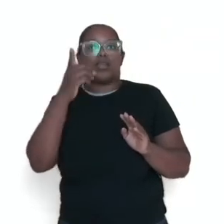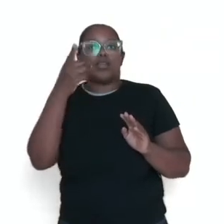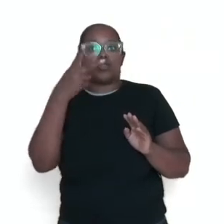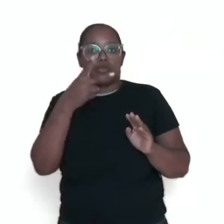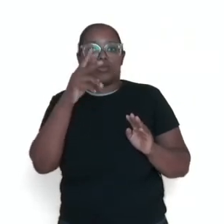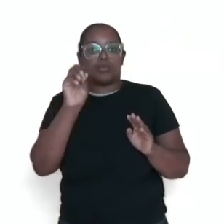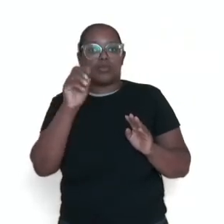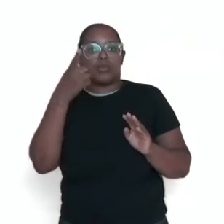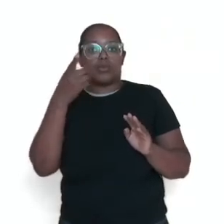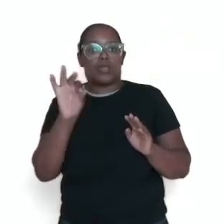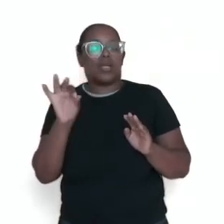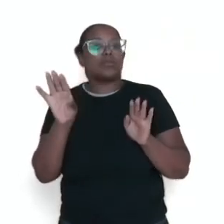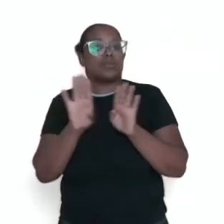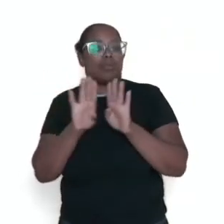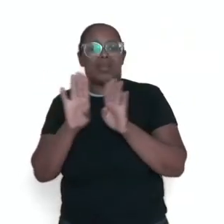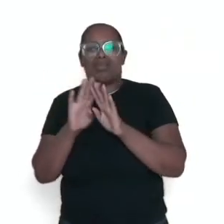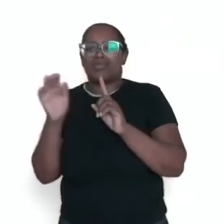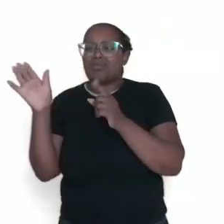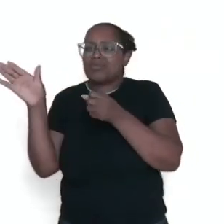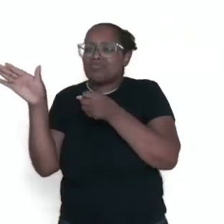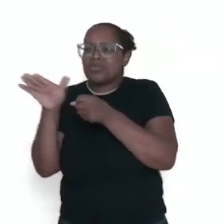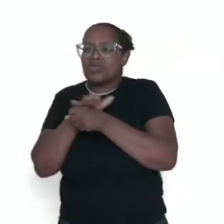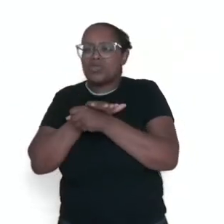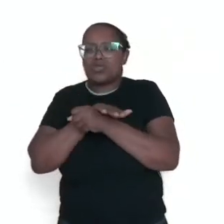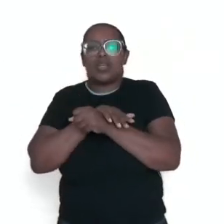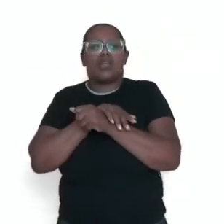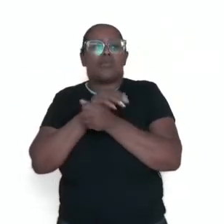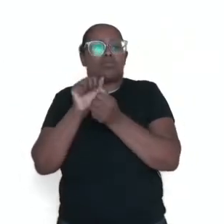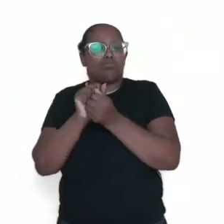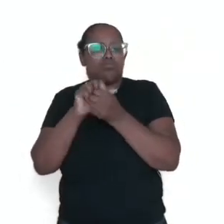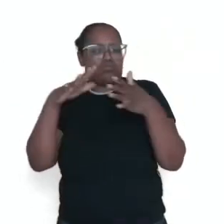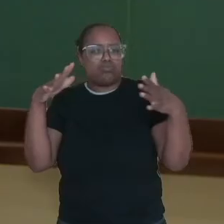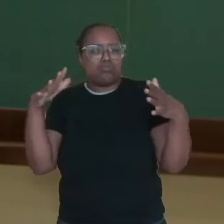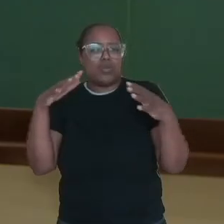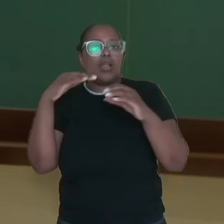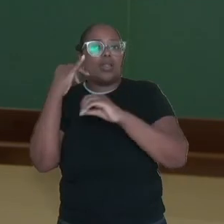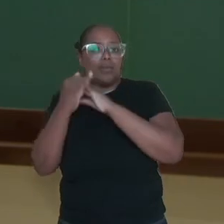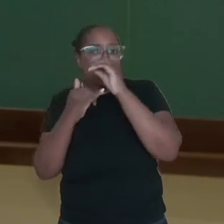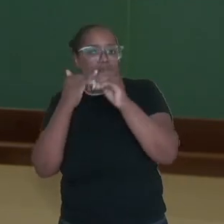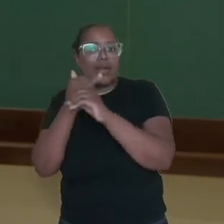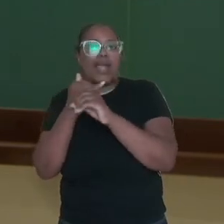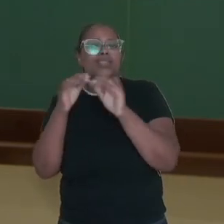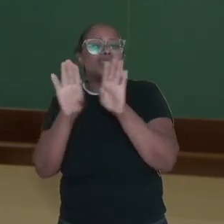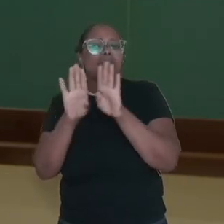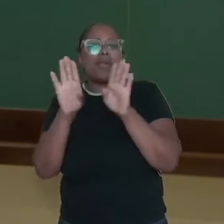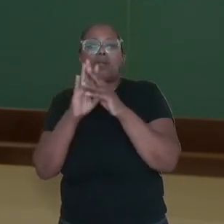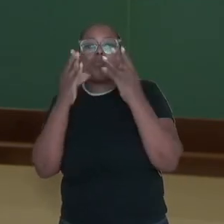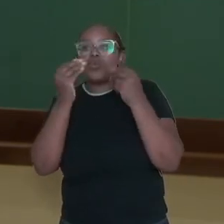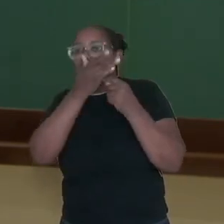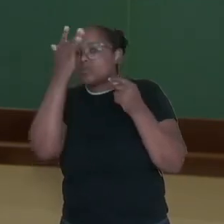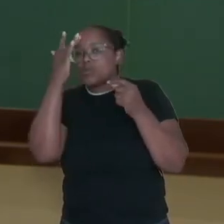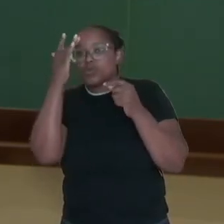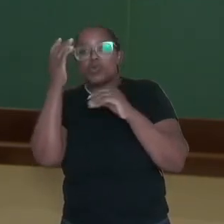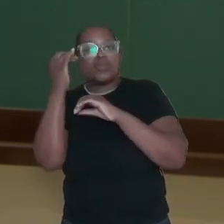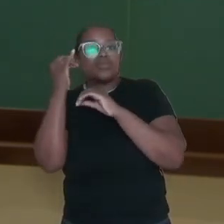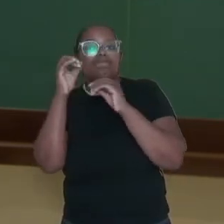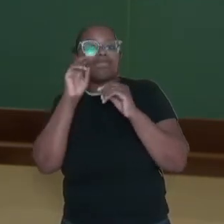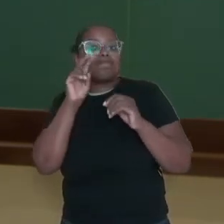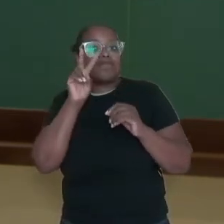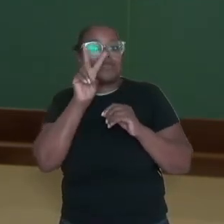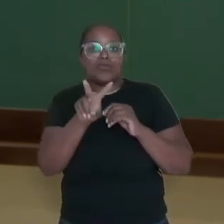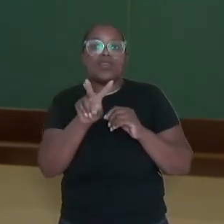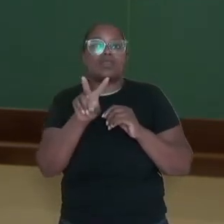de espectadores aos eventos e a explosão no aumento da audiência, né? Então, esses eventos